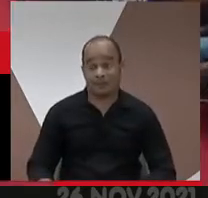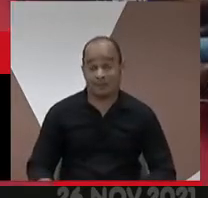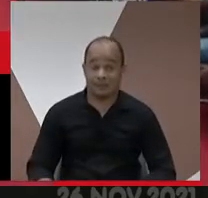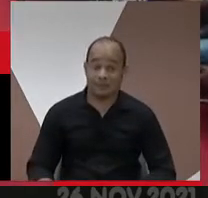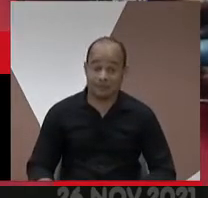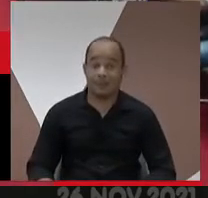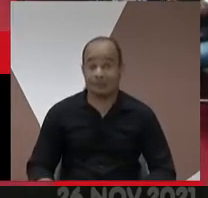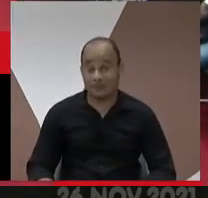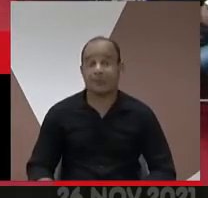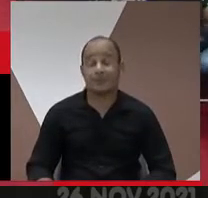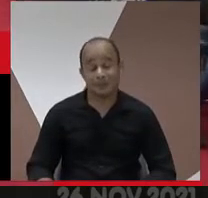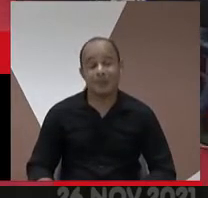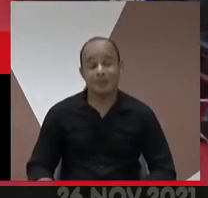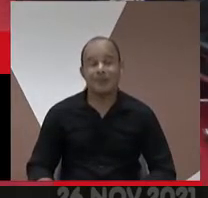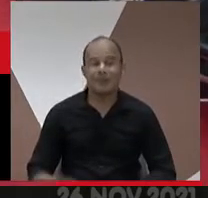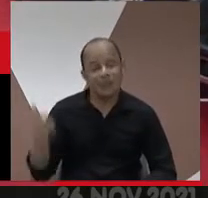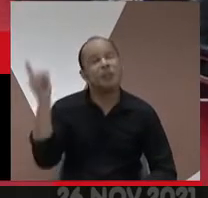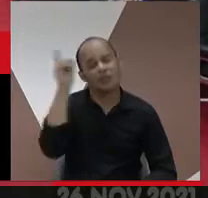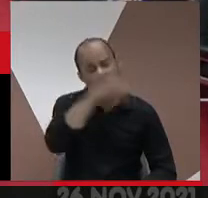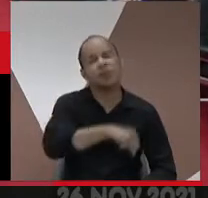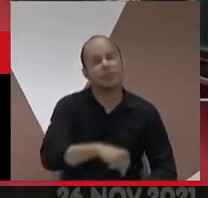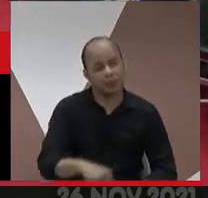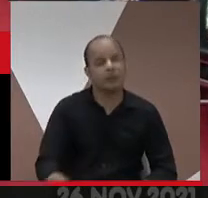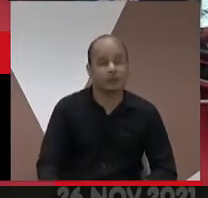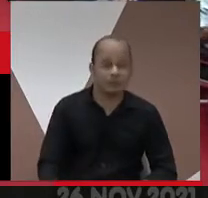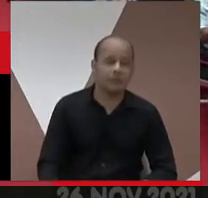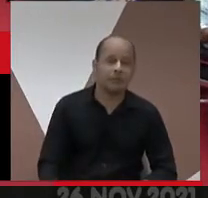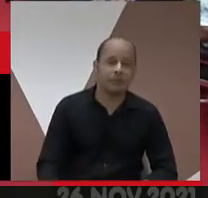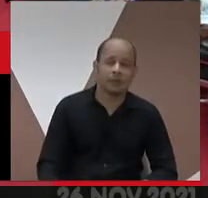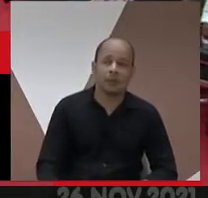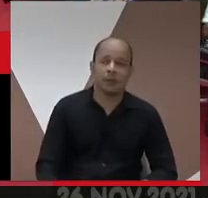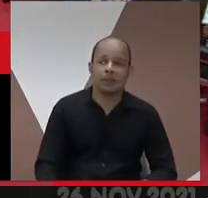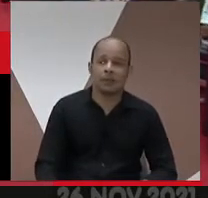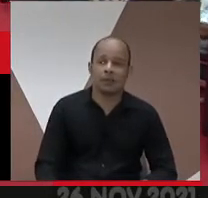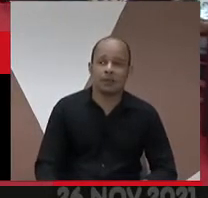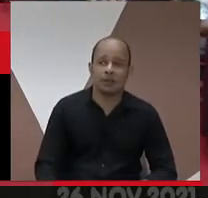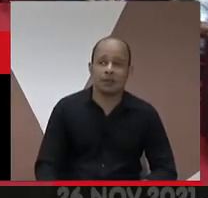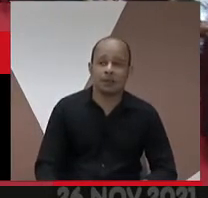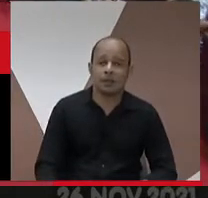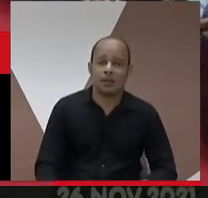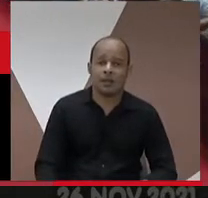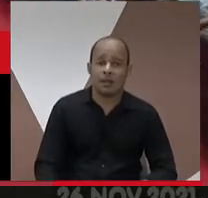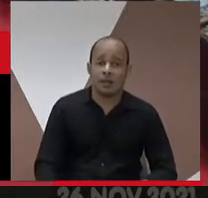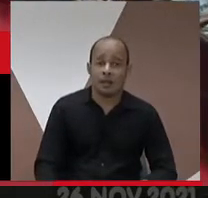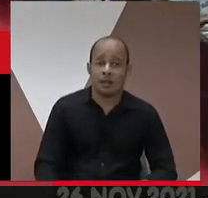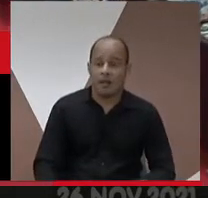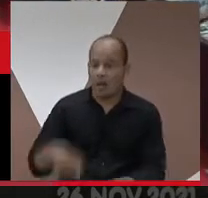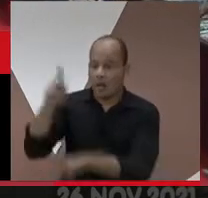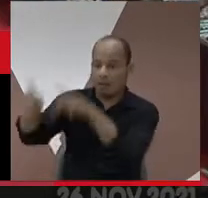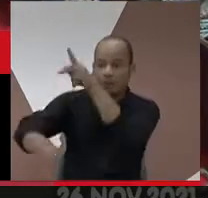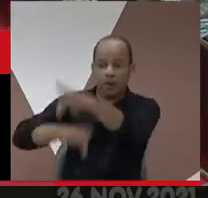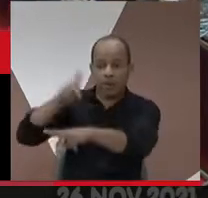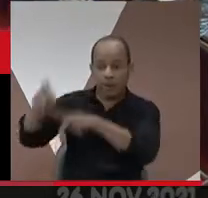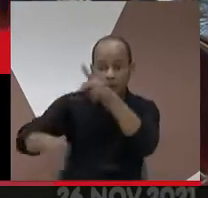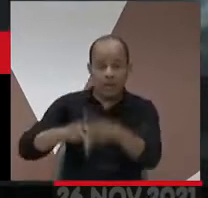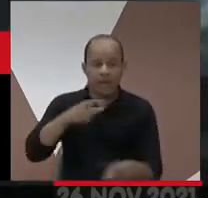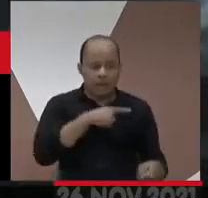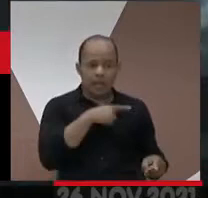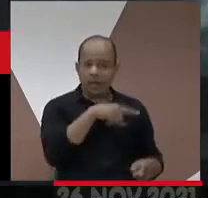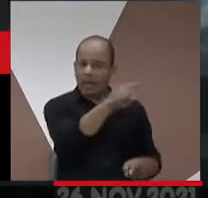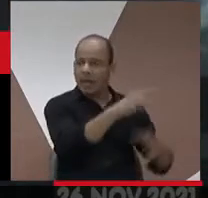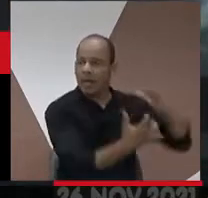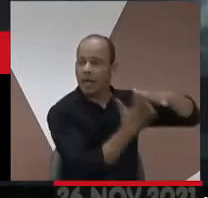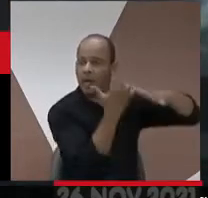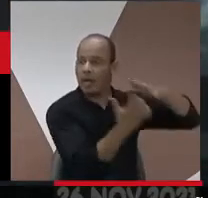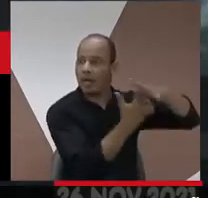é muito difícil, sabe, também dou um testemunho pessoal, enfrentar essa máquina de deixar loucos, essa